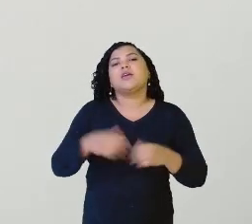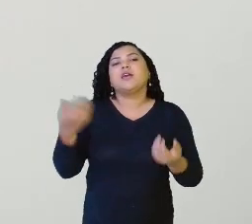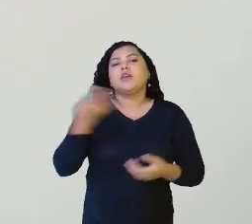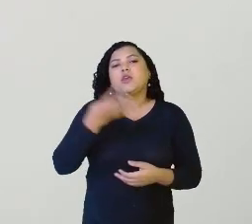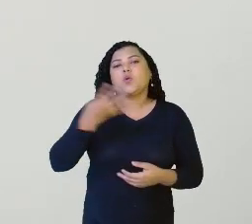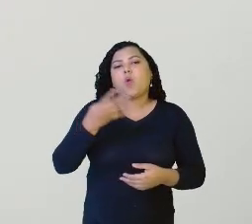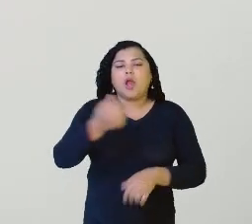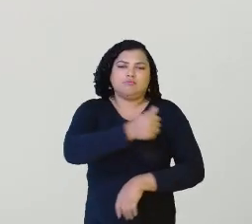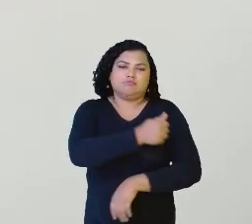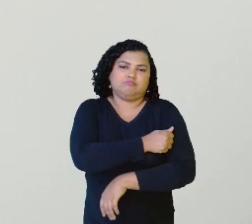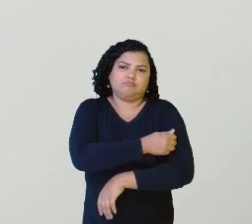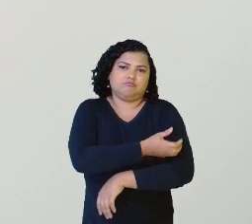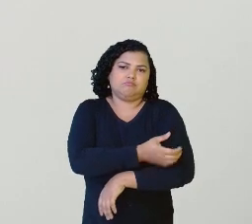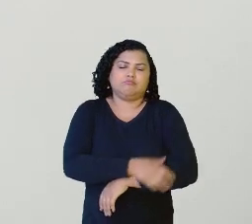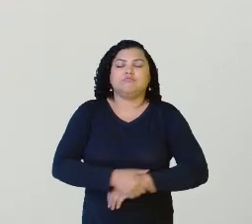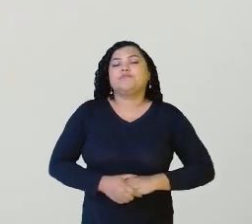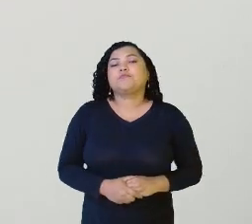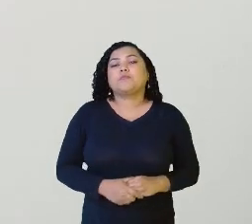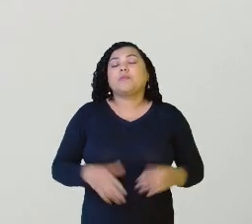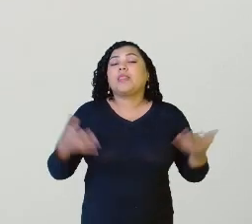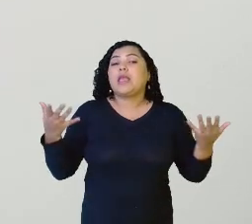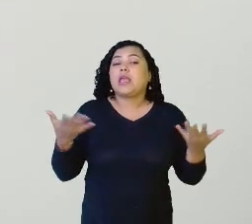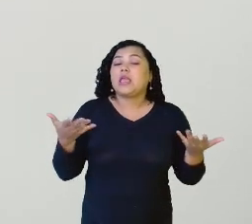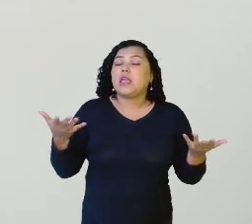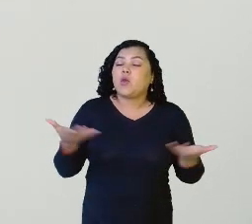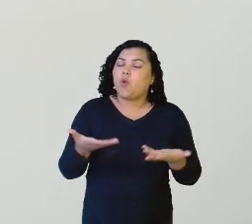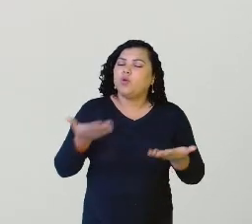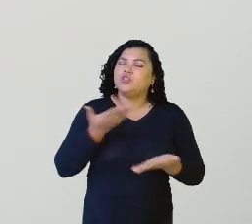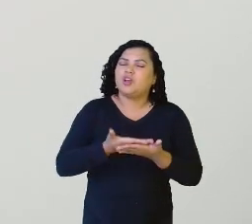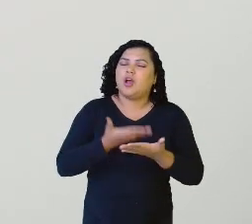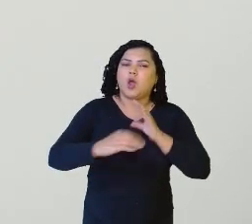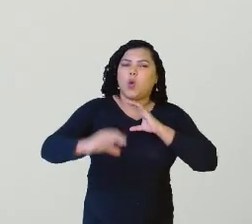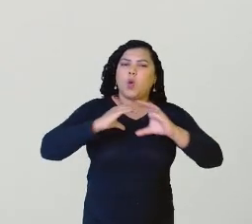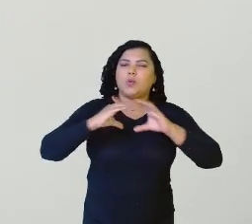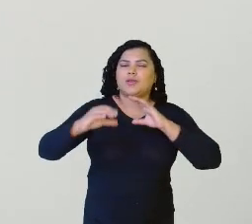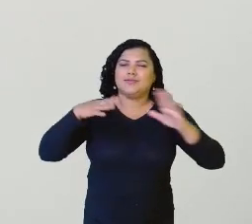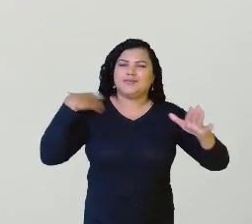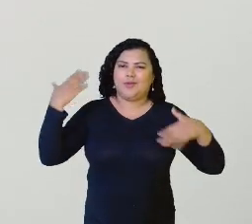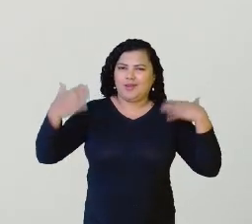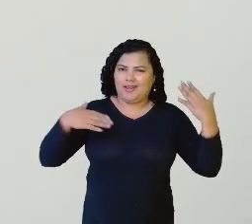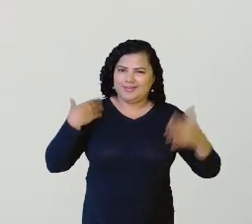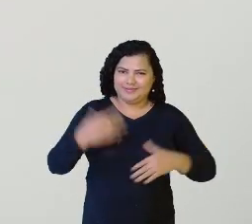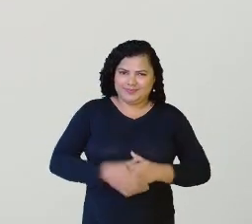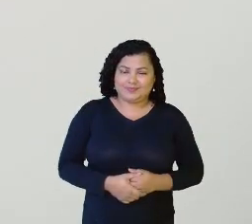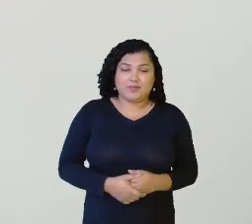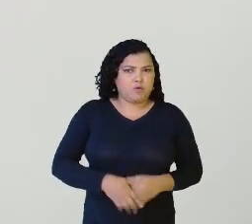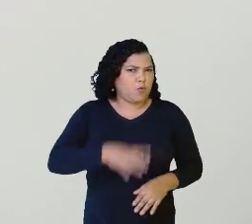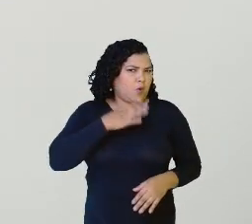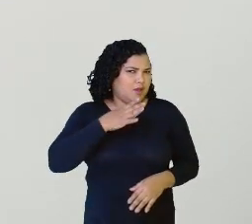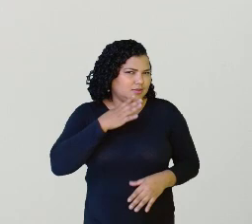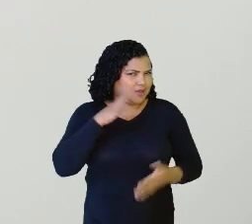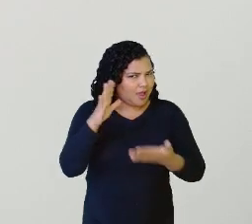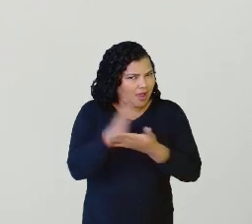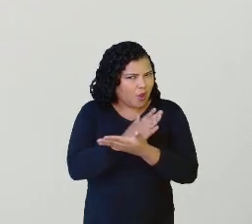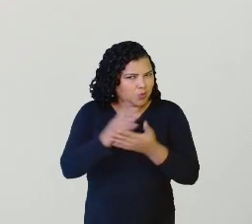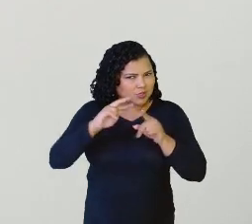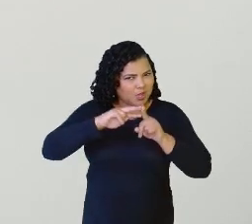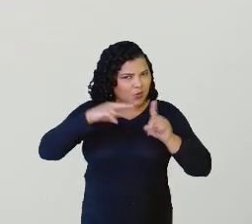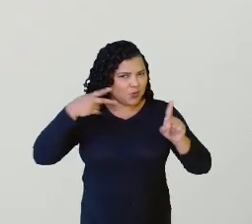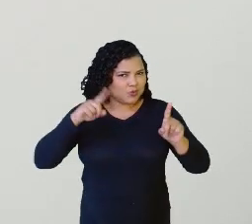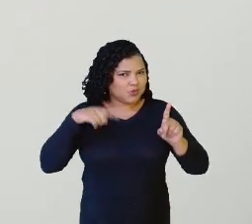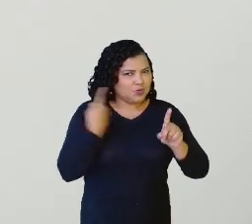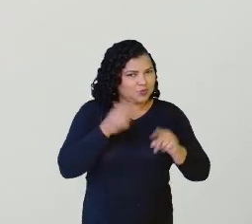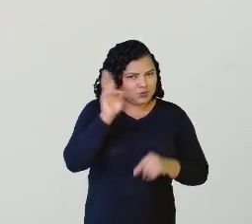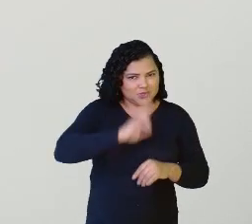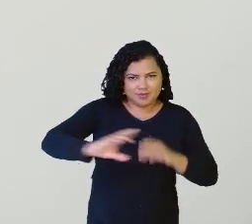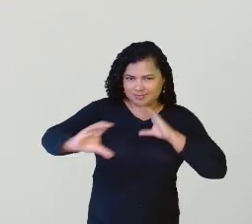Então, aula de hoje, meios de comunicação e lazer. Vamos conhecer um pouquinho a comunicação e os meios que a gente usa para